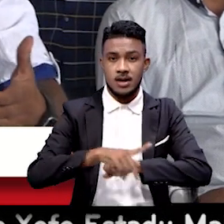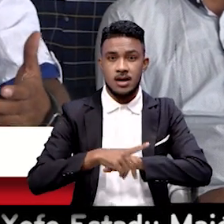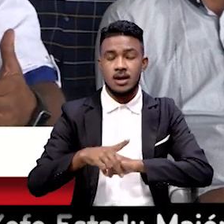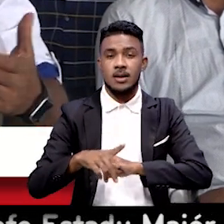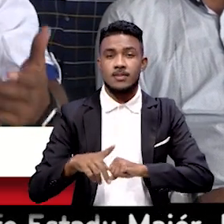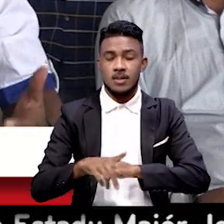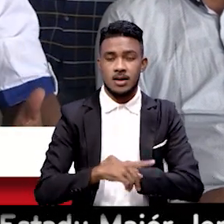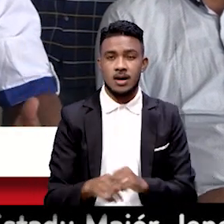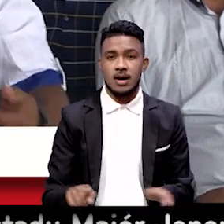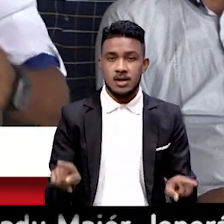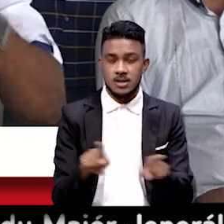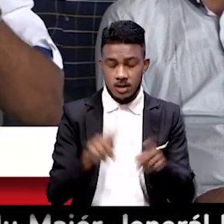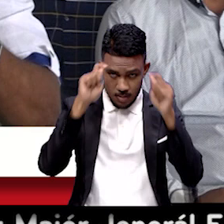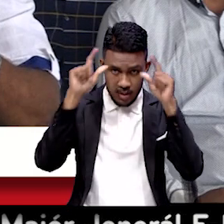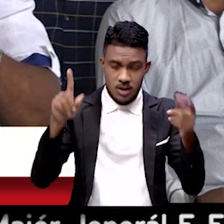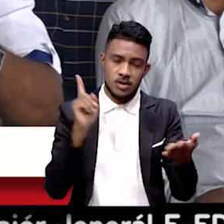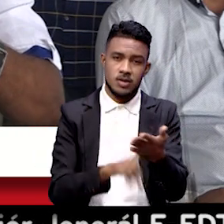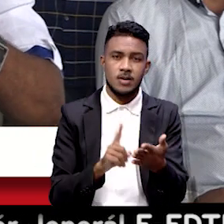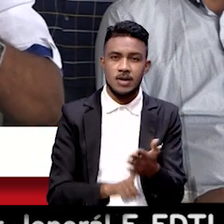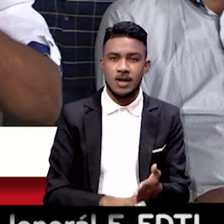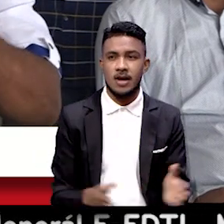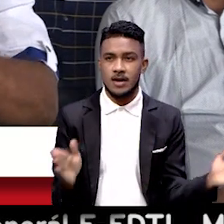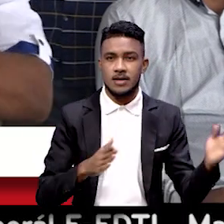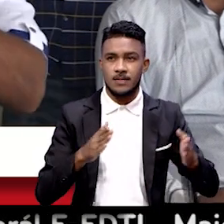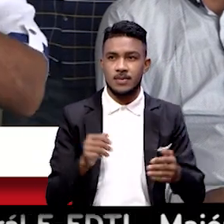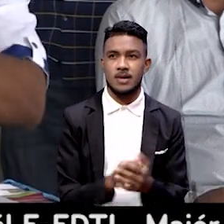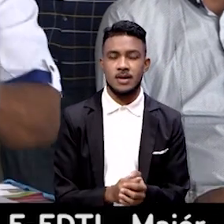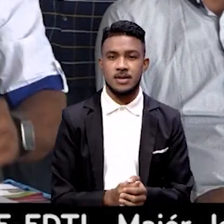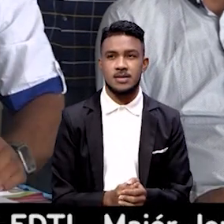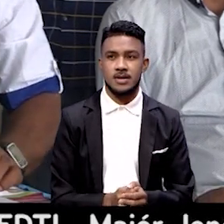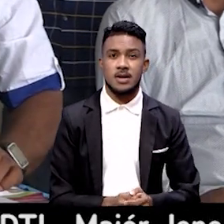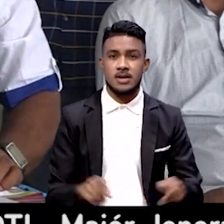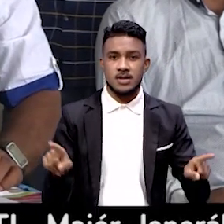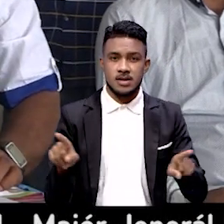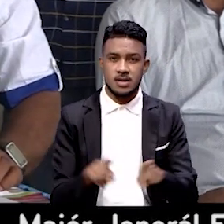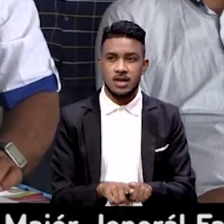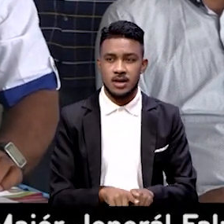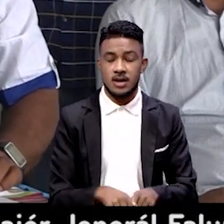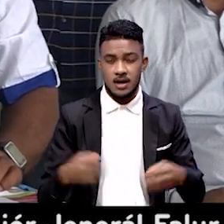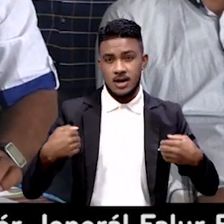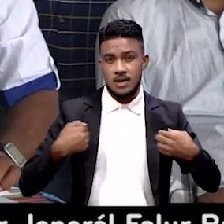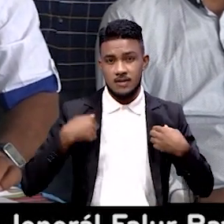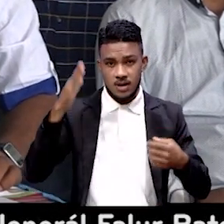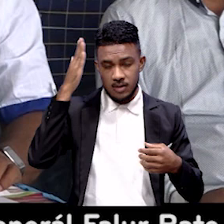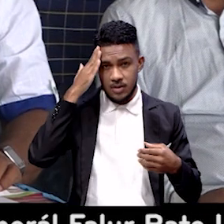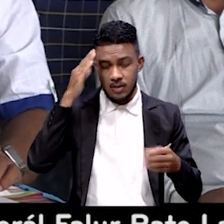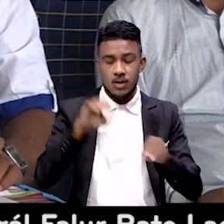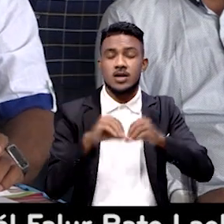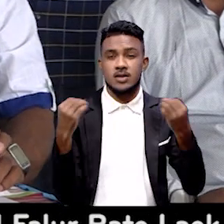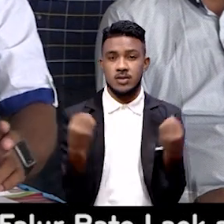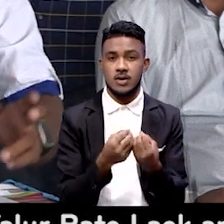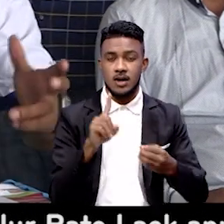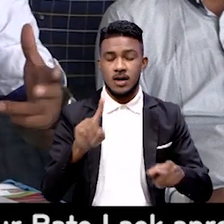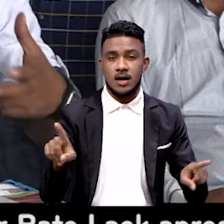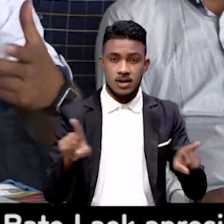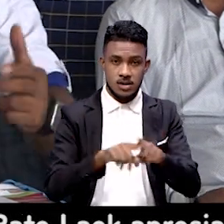o mal, discute mal, vai, vai. Estou na foto, se a gente uma matéria, uma nebem, tenta para torre, quer dizer que é a intenção organizada. Que a gente sentir uma